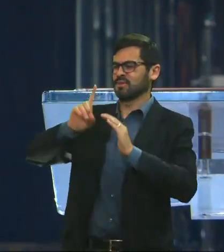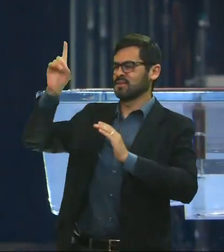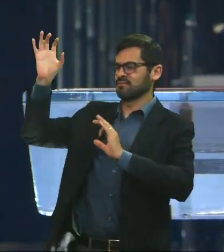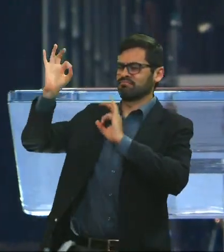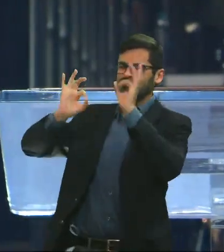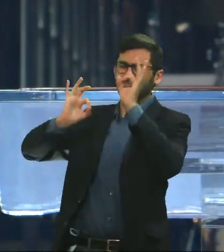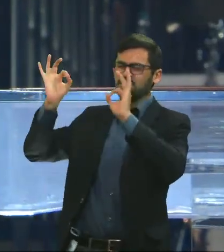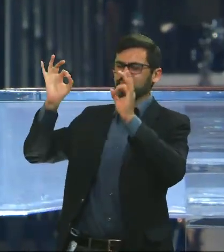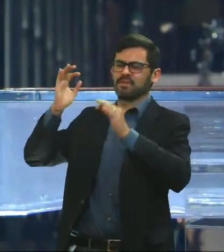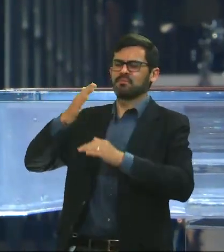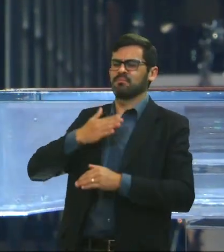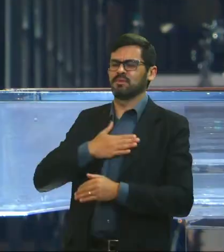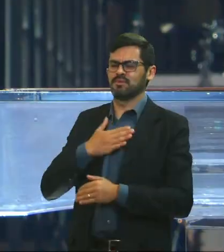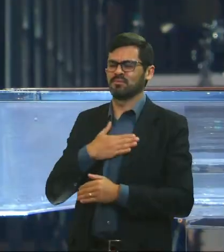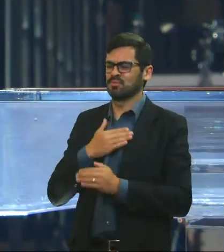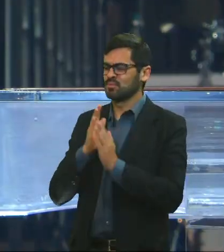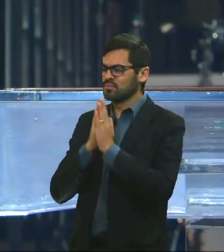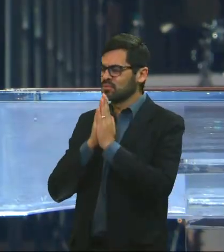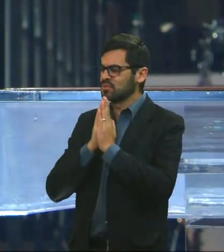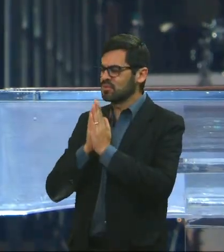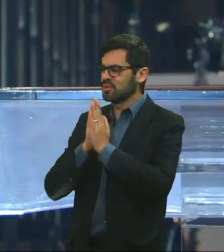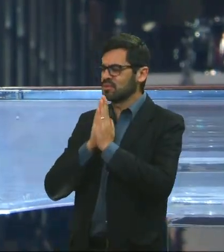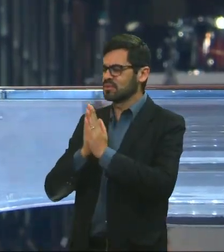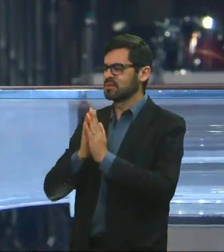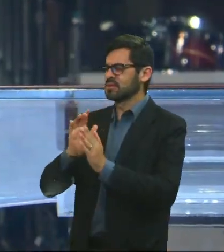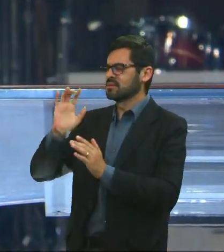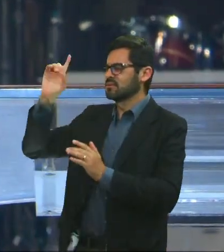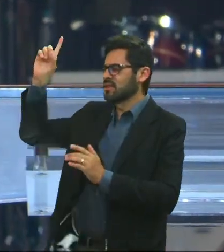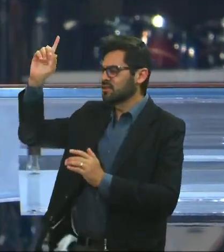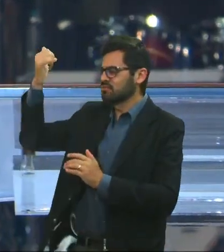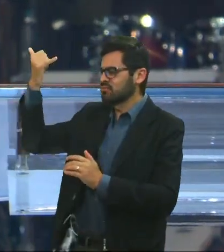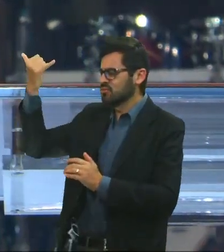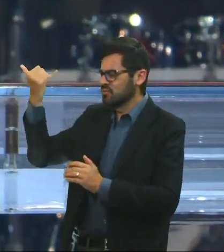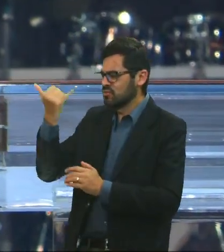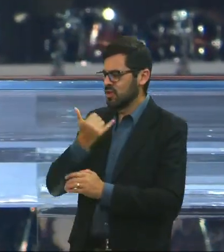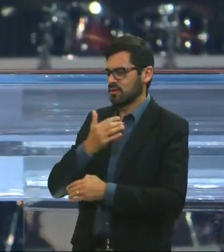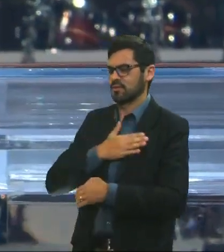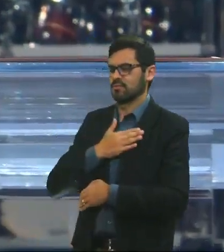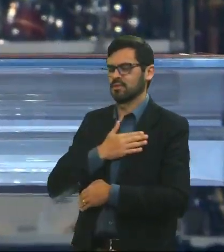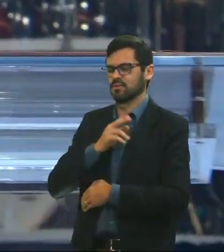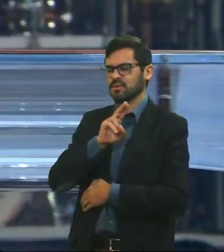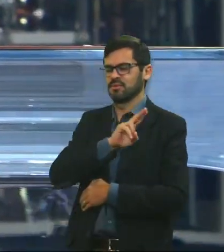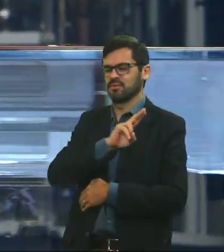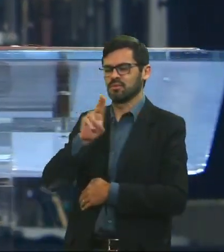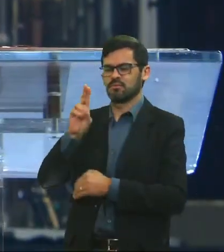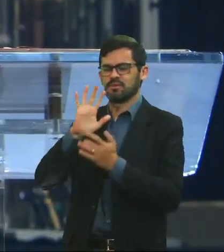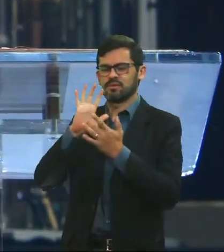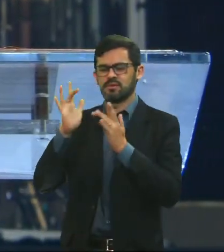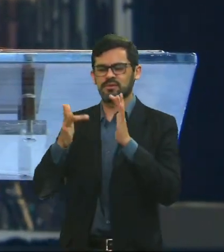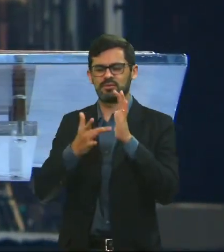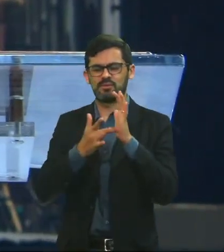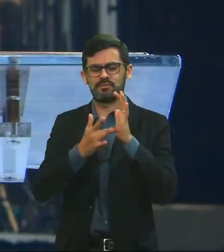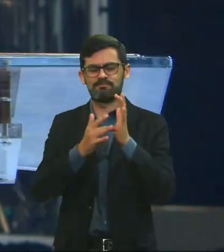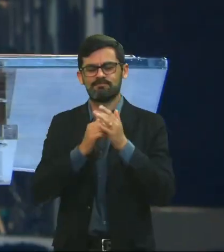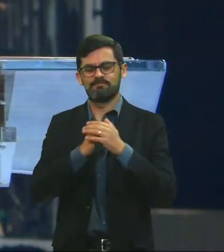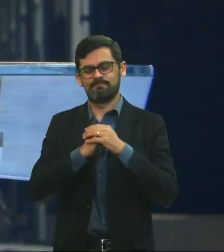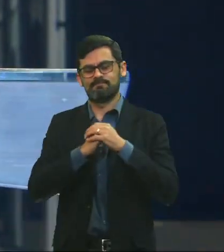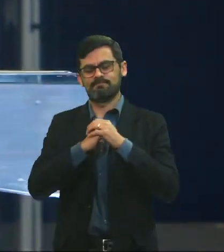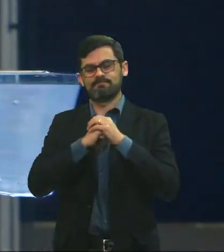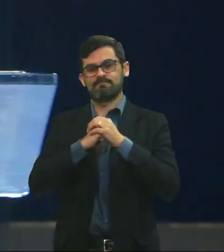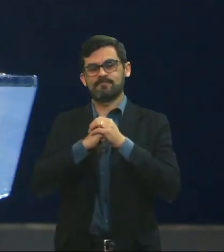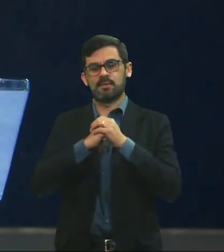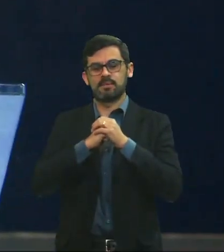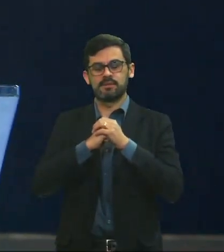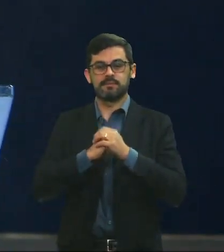minha vida. Fala comigo agora, em nome de Jesus. Amém,